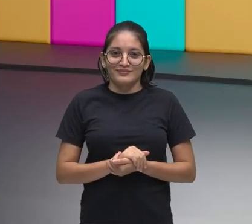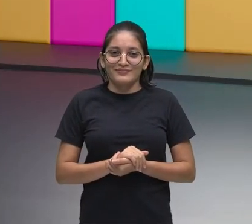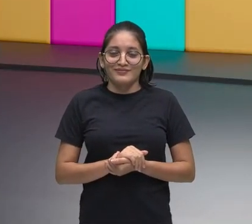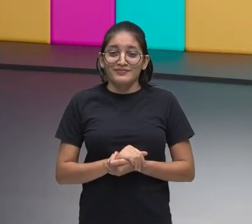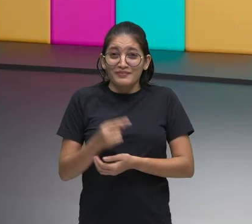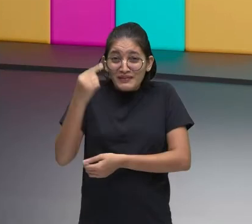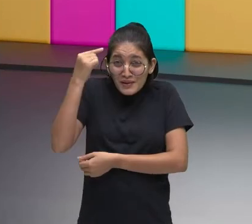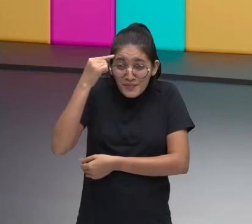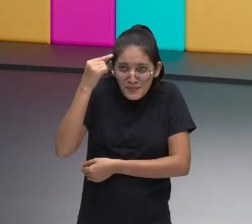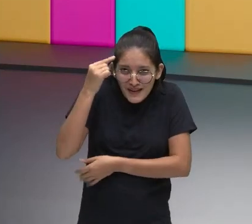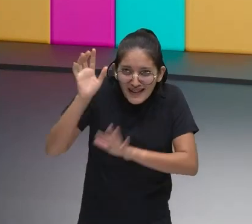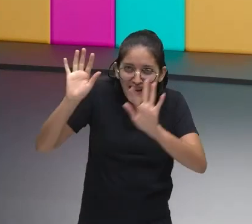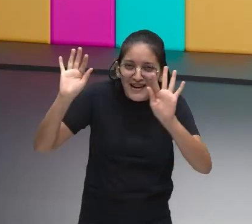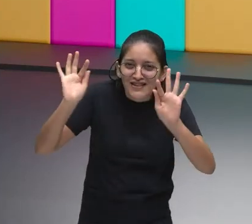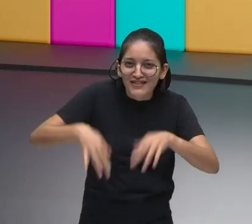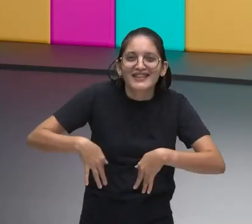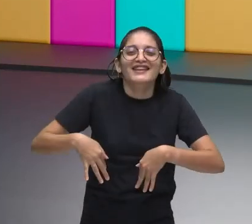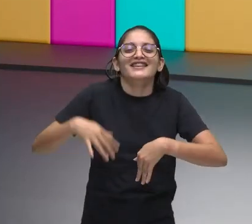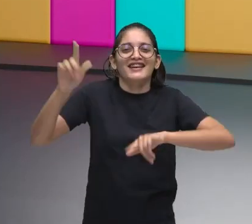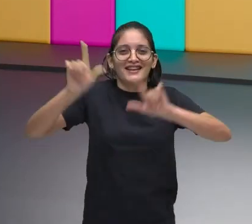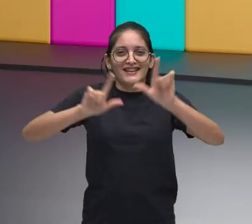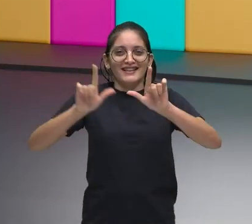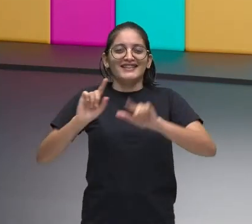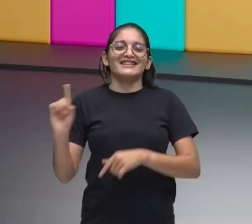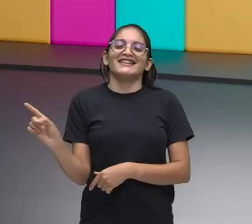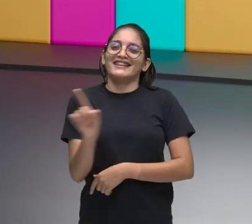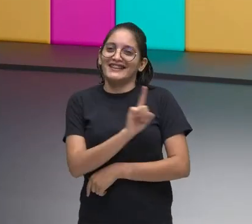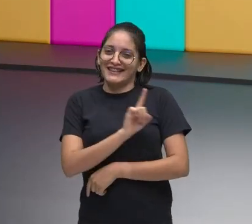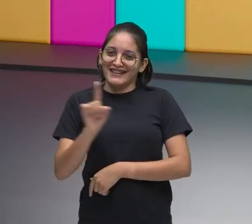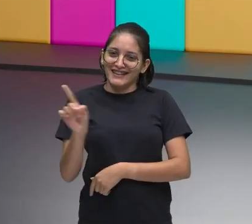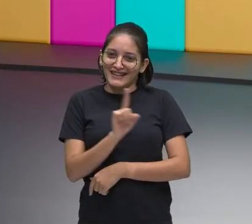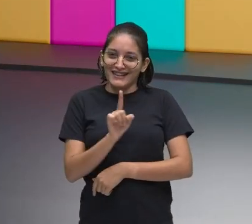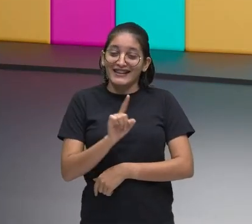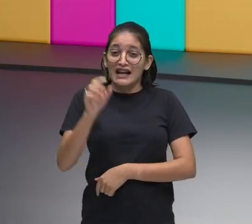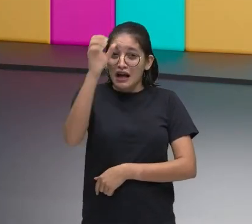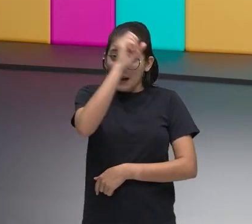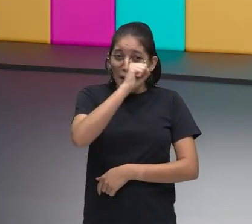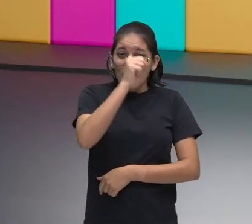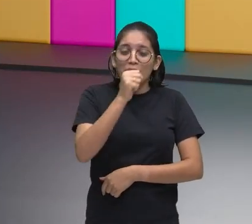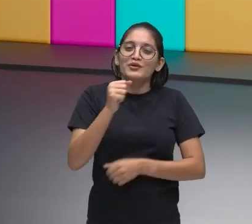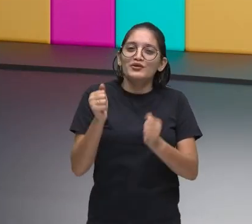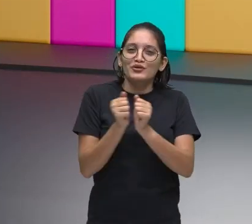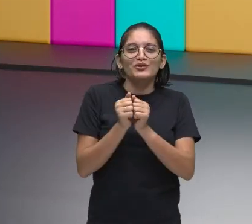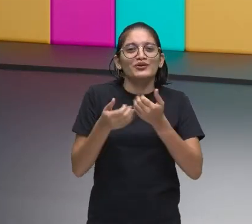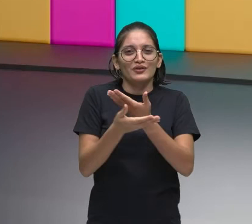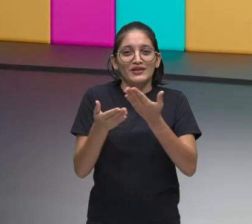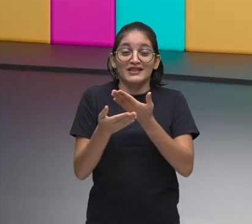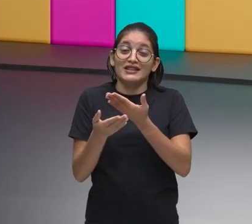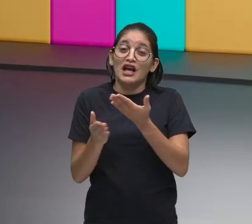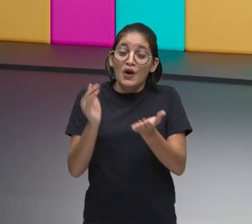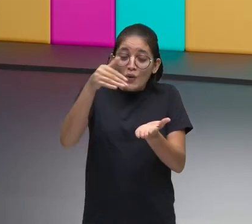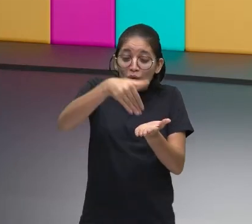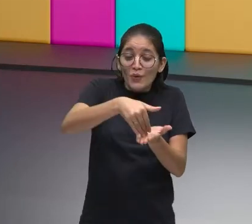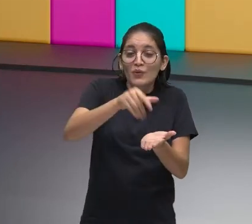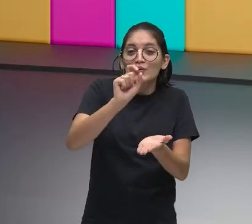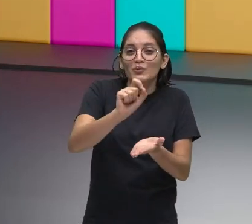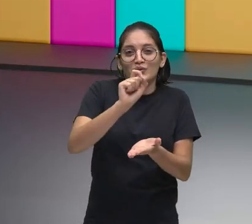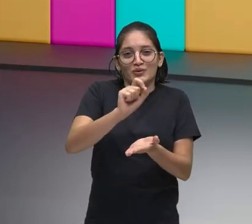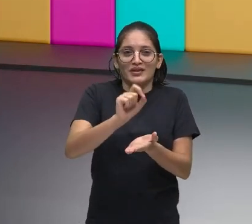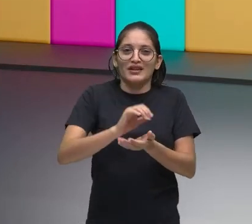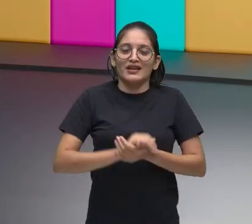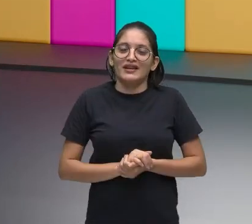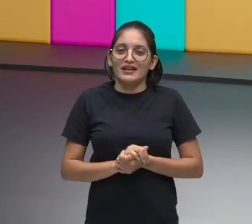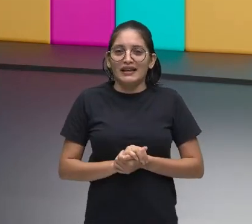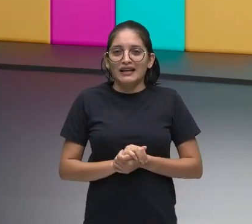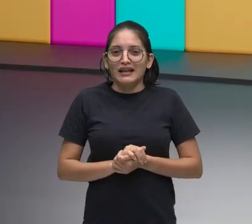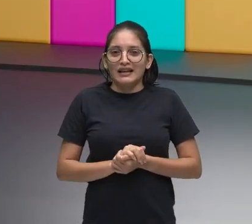Pensaram que havia terminado nosso programa? Não, garotada. Aprendi com vocês. Sempre deixar o último também como uma